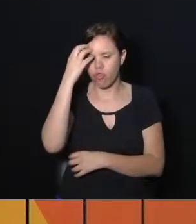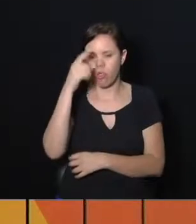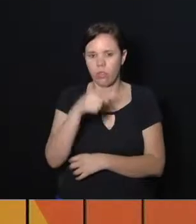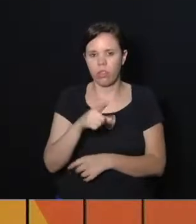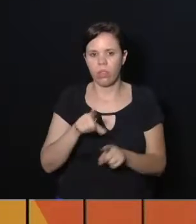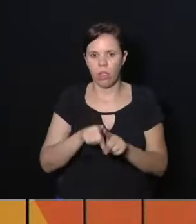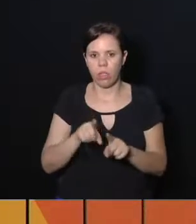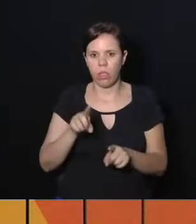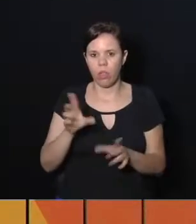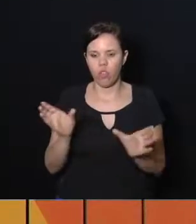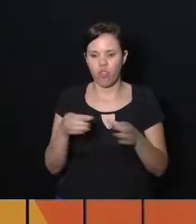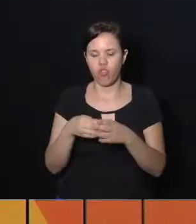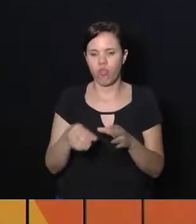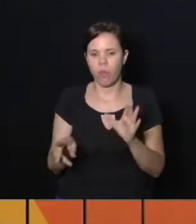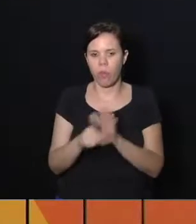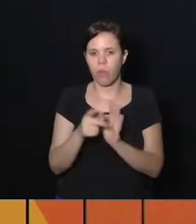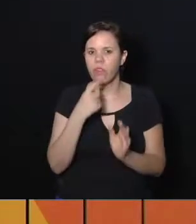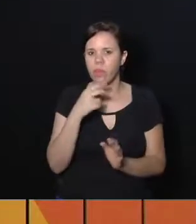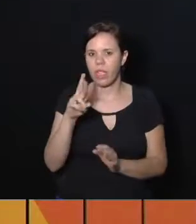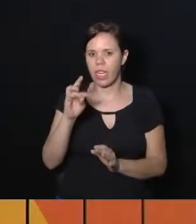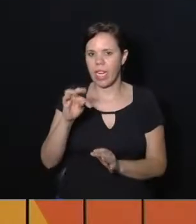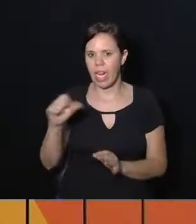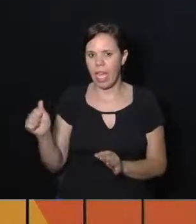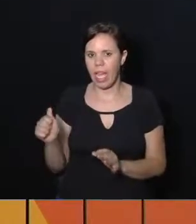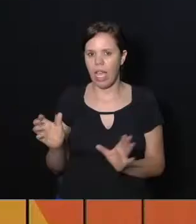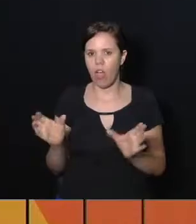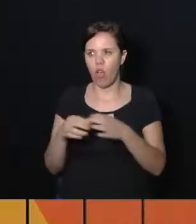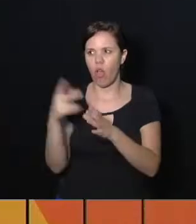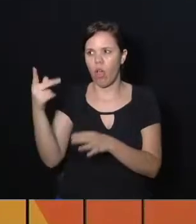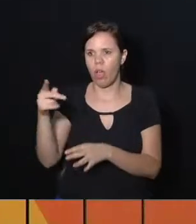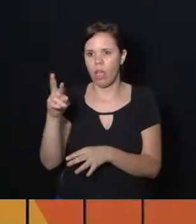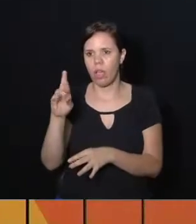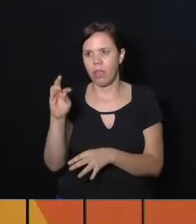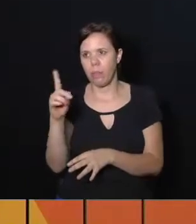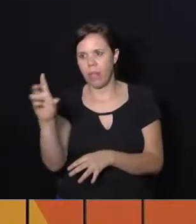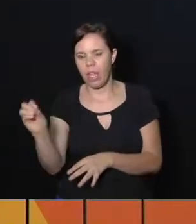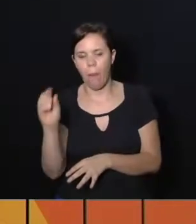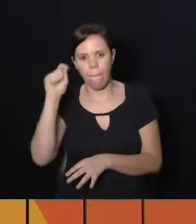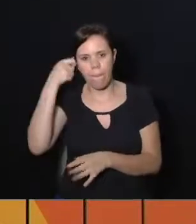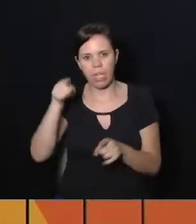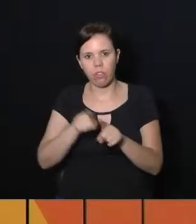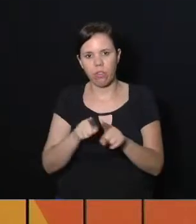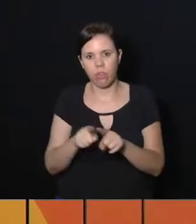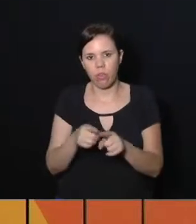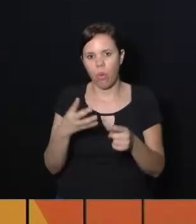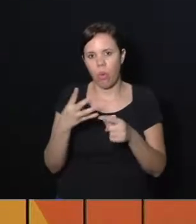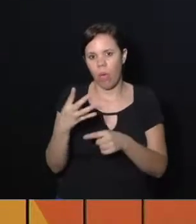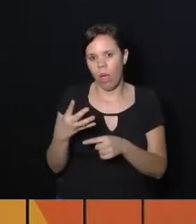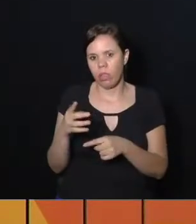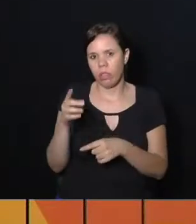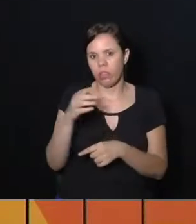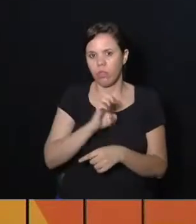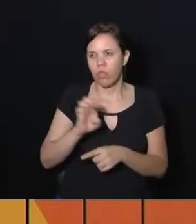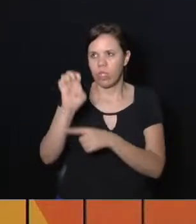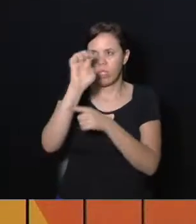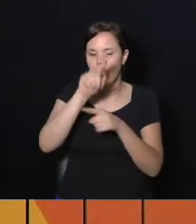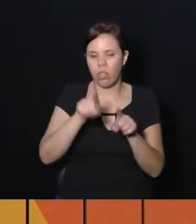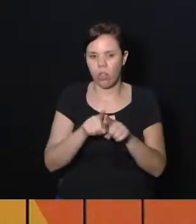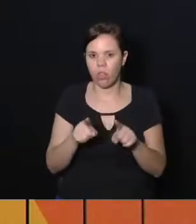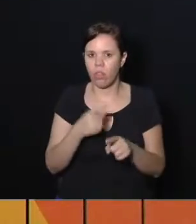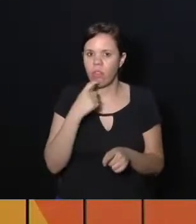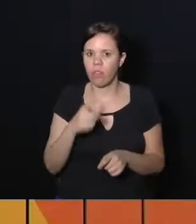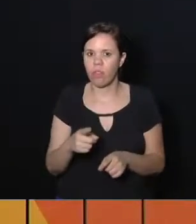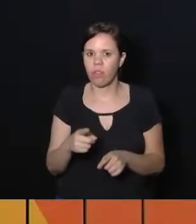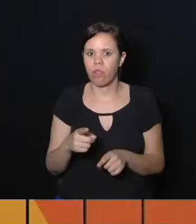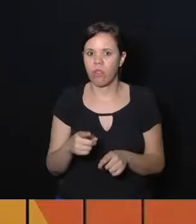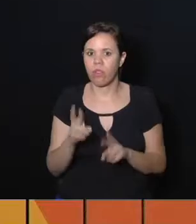Renata enfrenta a equipe de Ribeirão Preto em partida válida pela 4ª rodada do estadual. Os campineiros estão invictos em